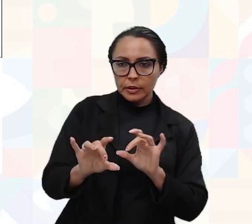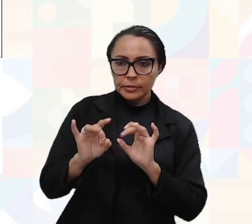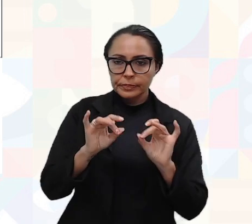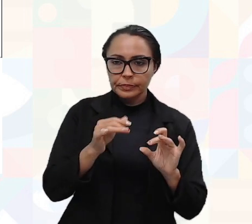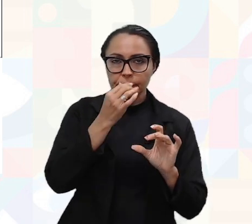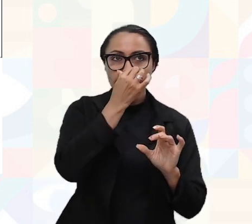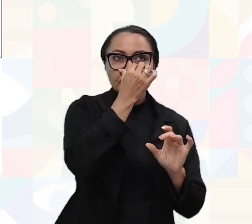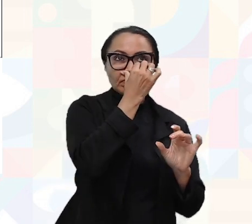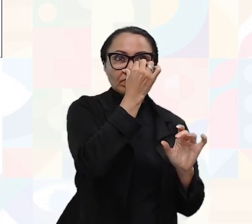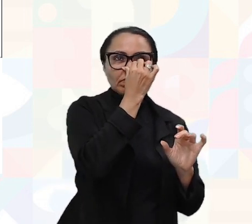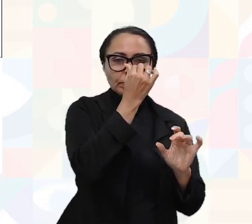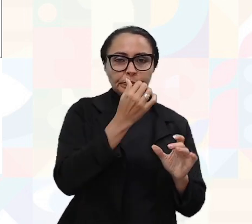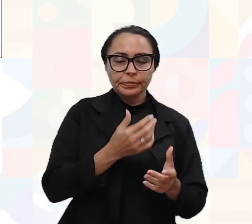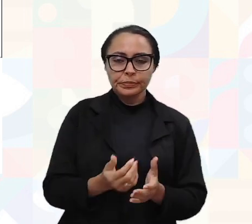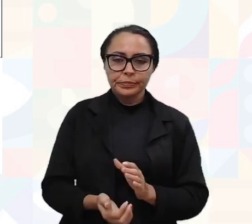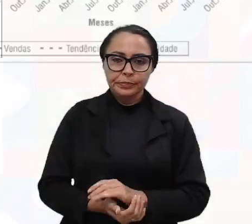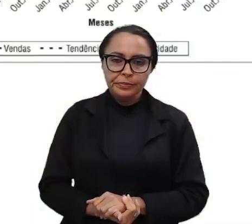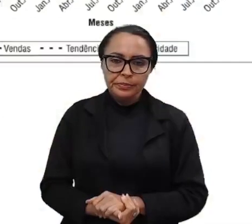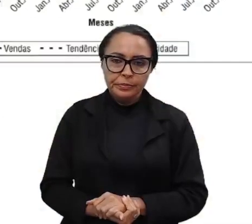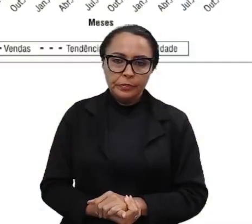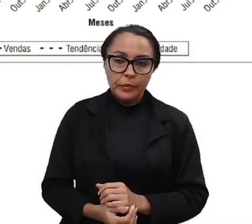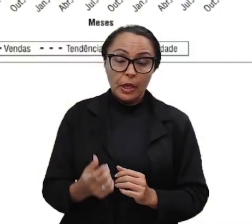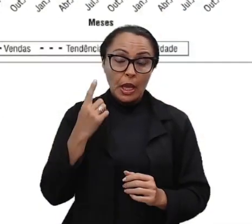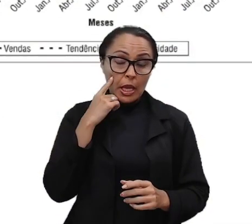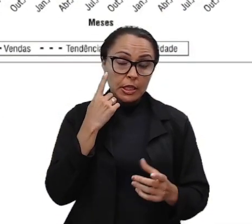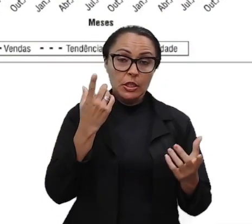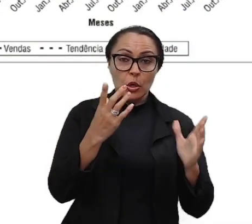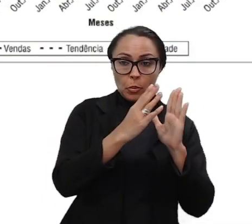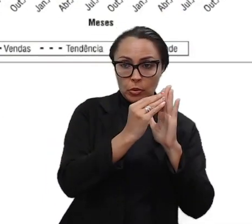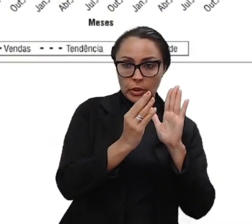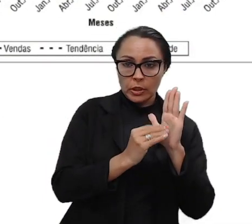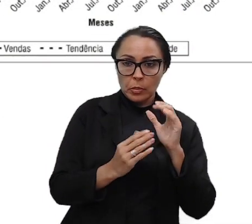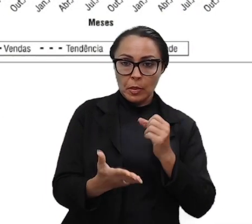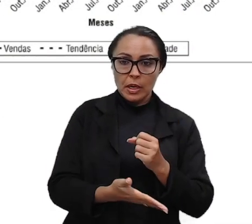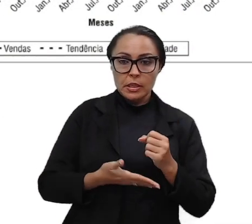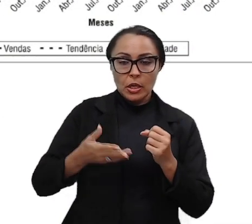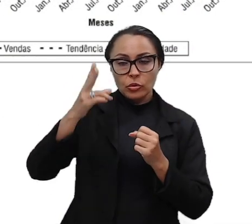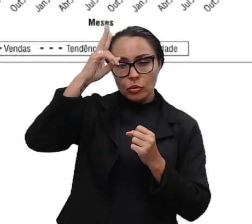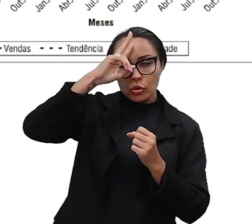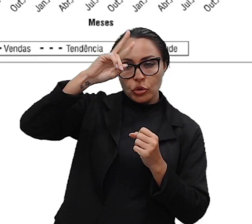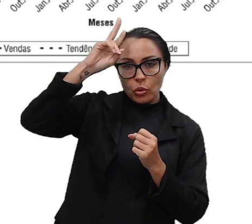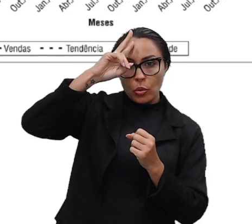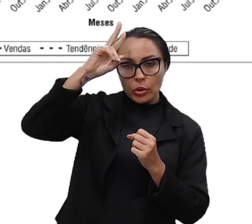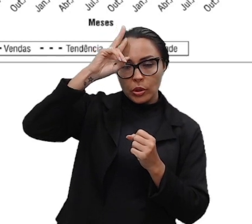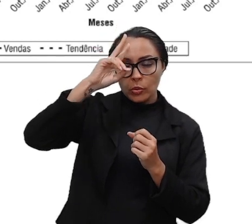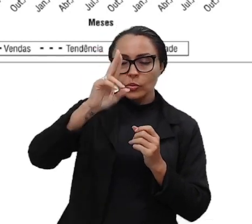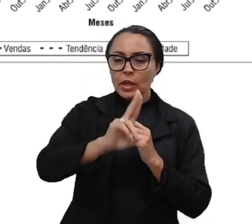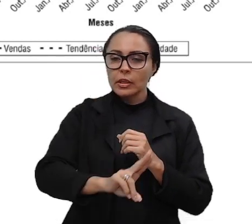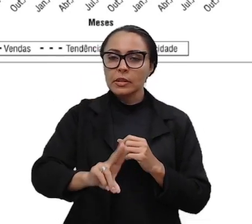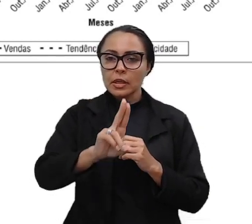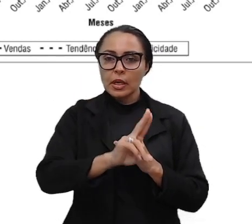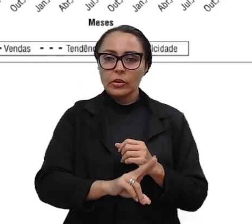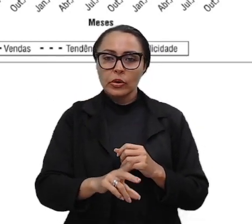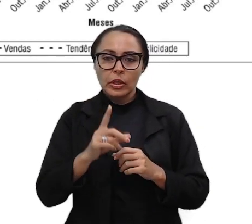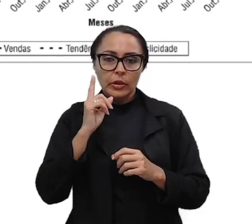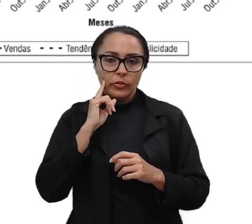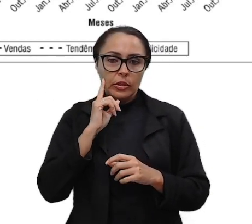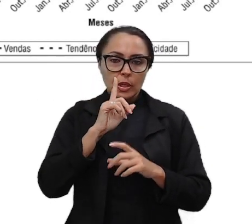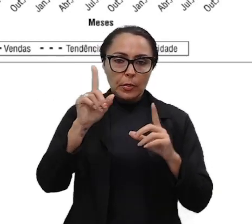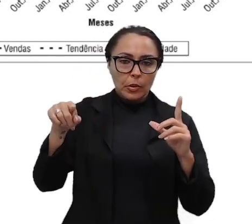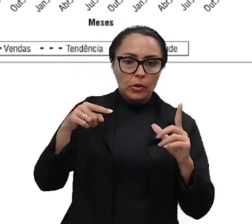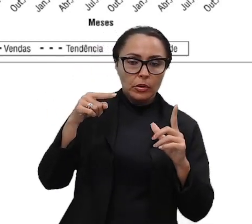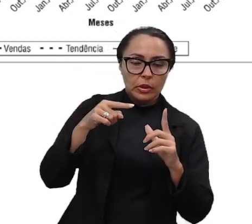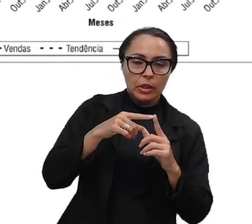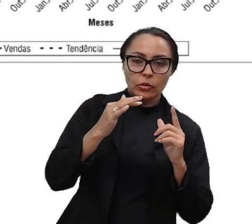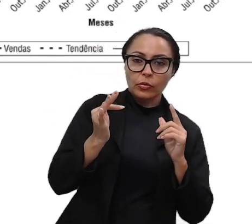decomposição de séries temporais. Esses modelos são baseados em dados históricos, amplamente utilizados e visam projetar a demanda futura